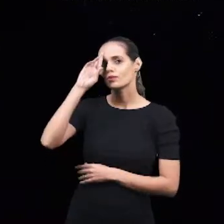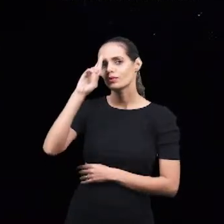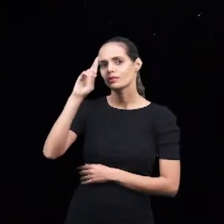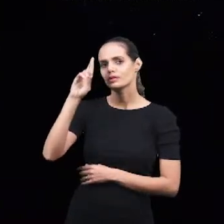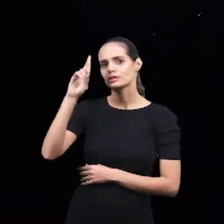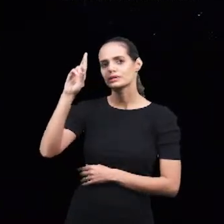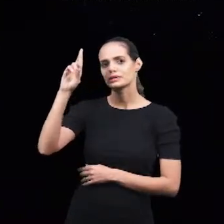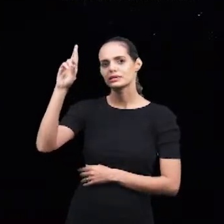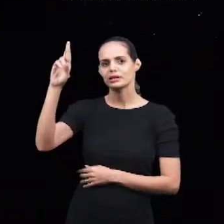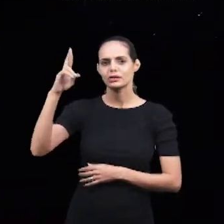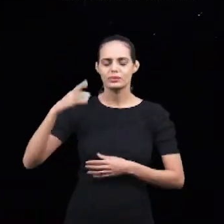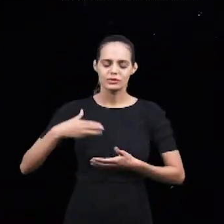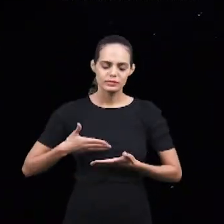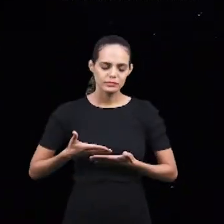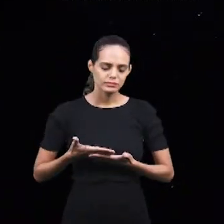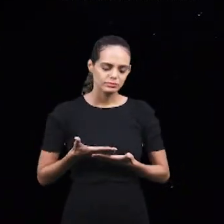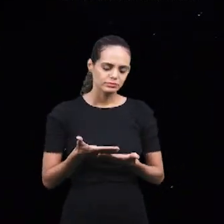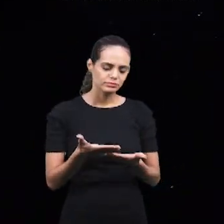assim